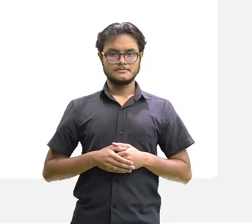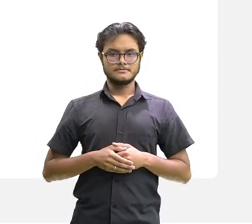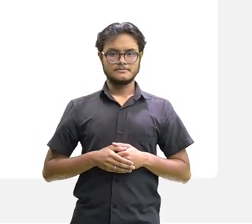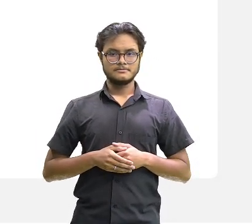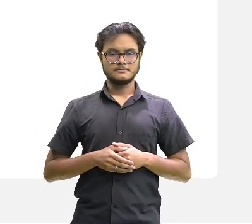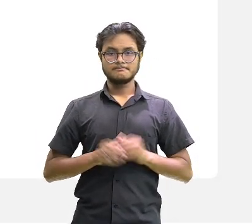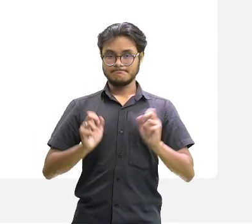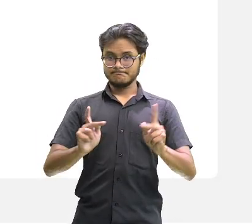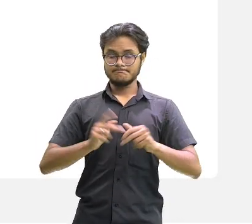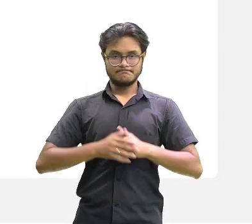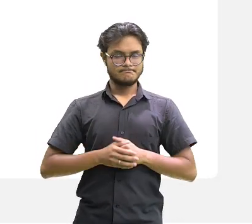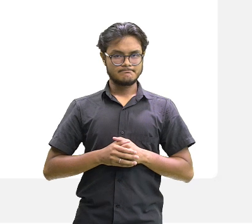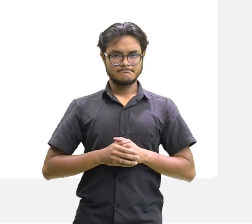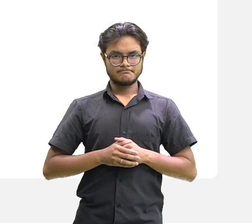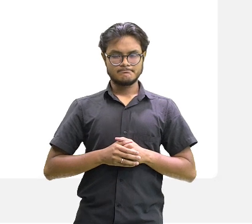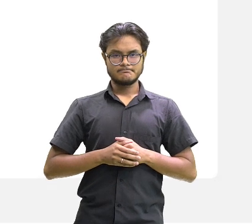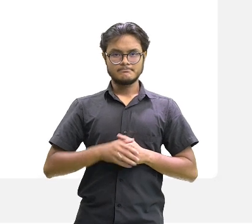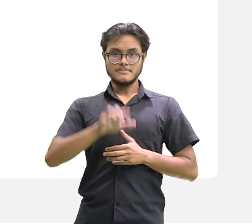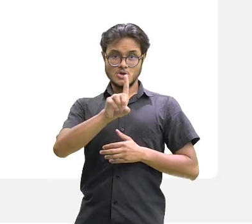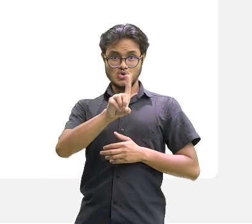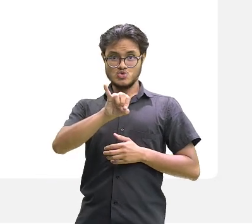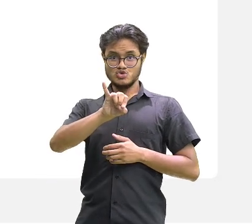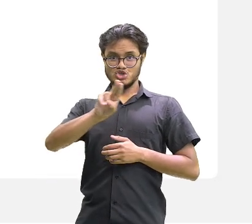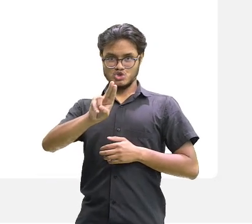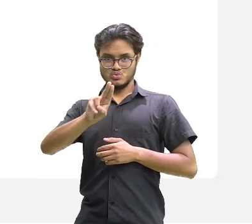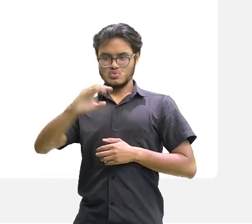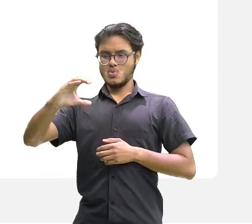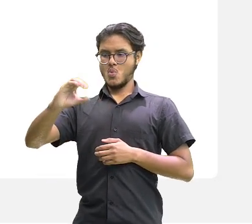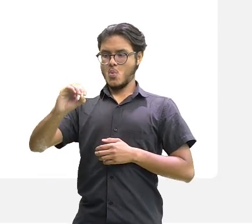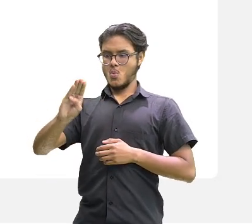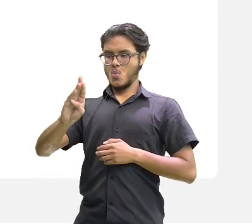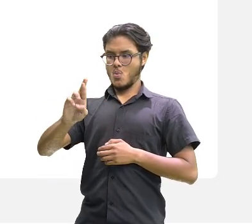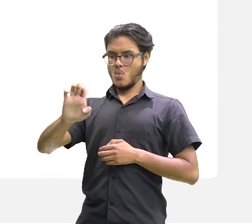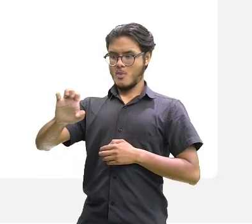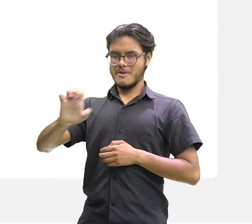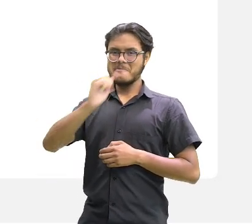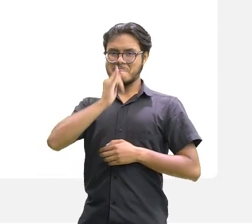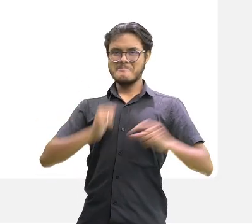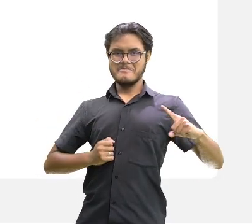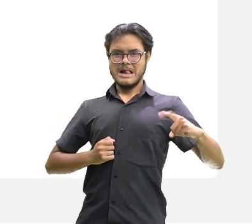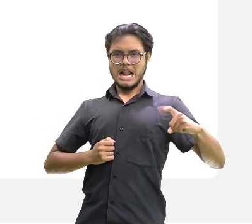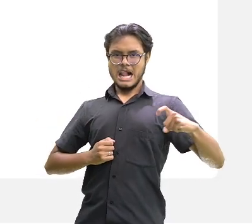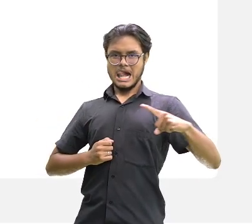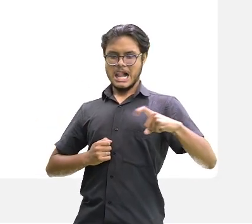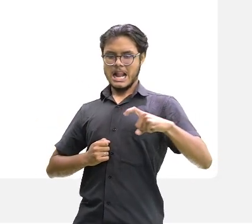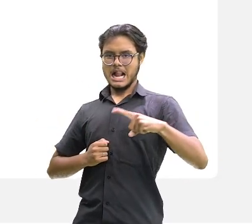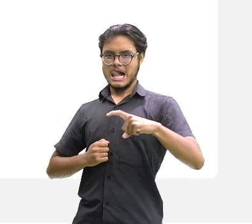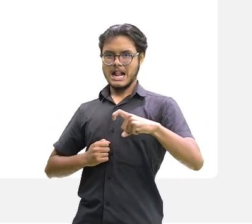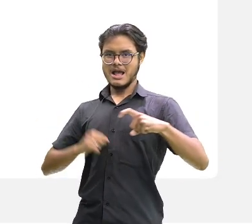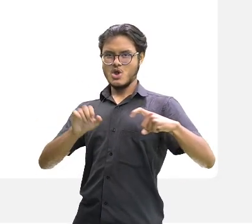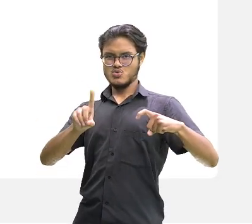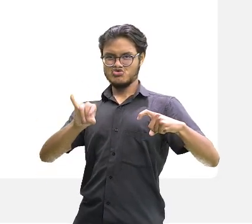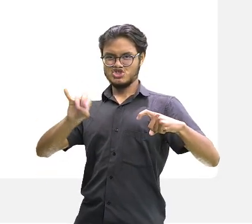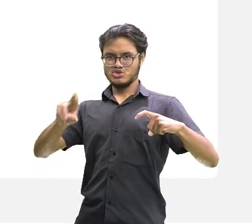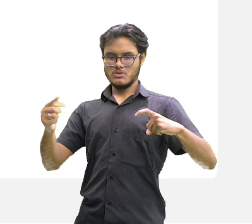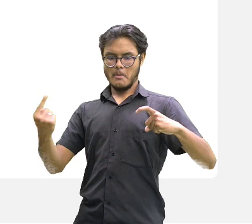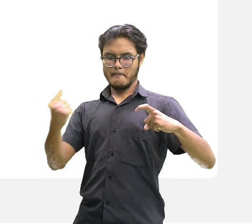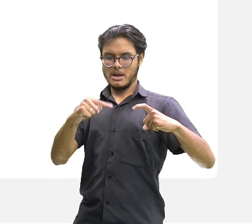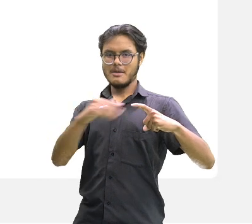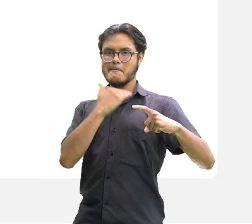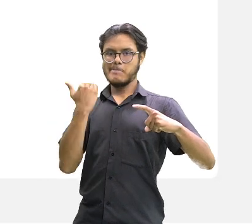de cobre, que vai interferir lá nos espermatozoides, que a gente vai ver daqui a pouco. Nós temos o método